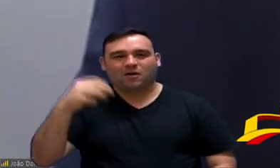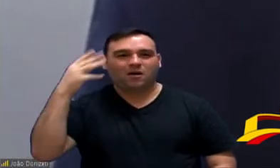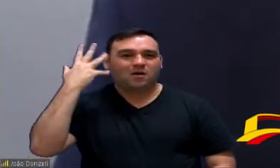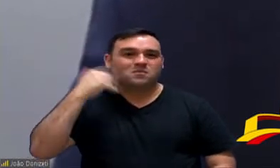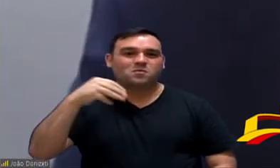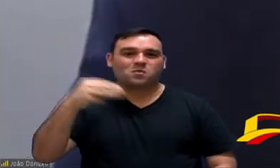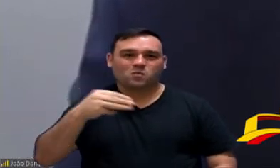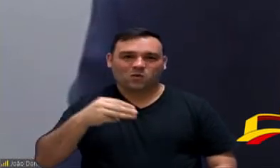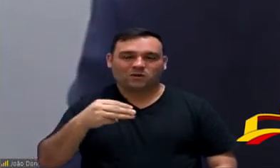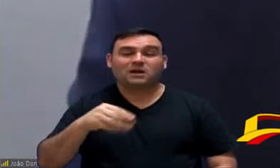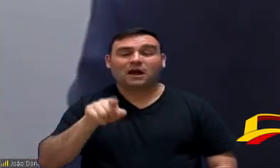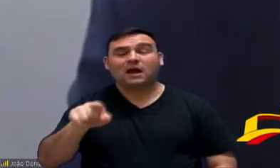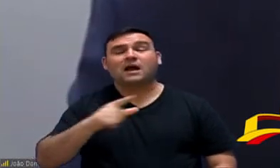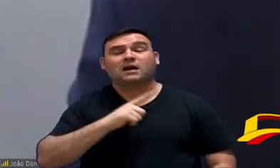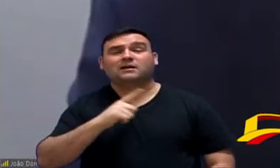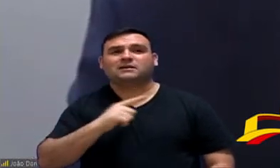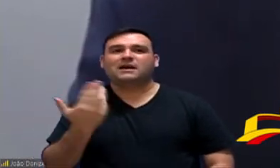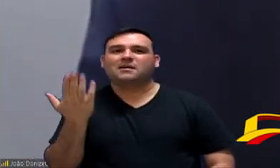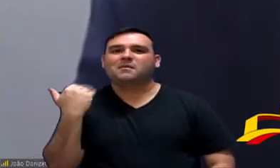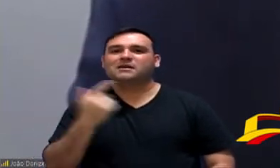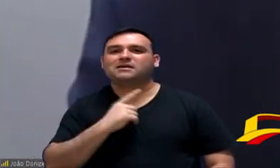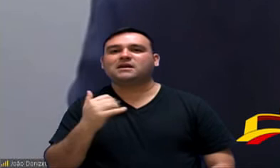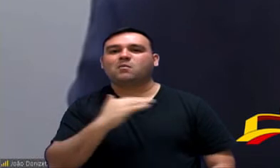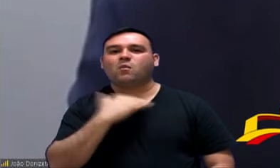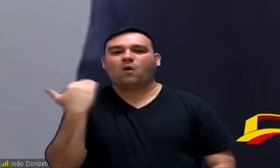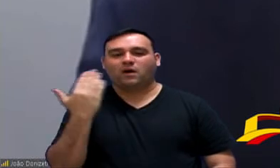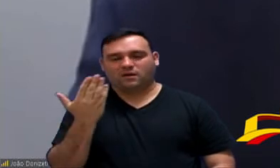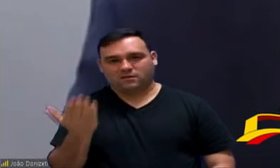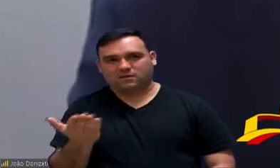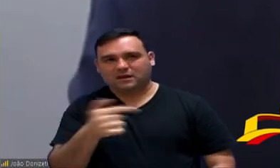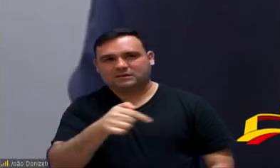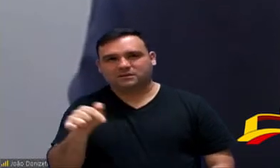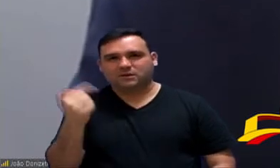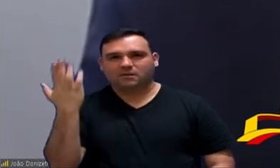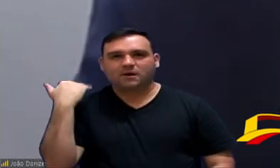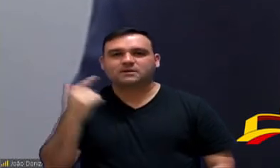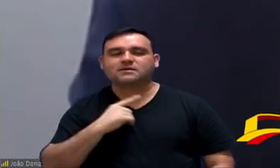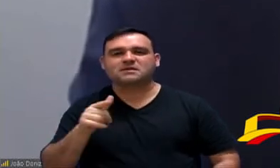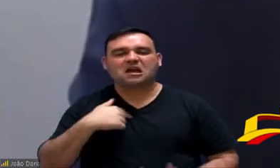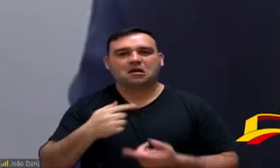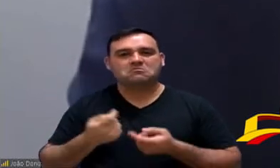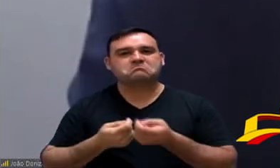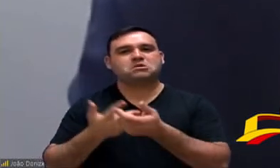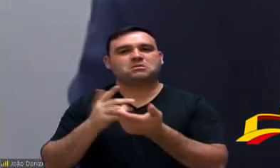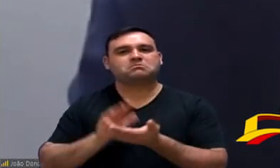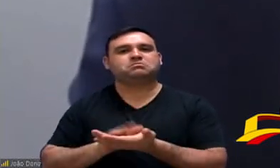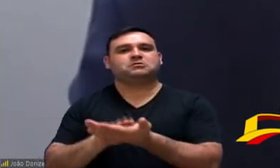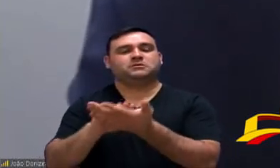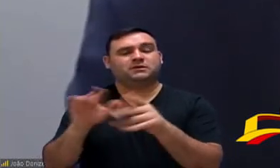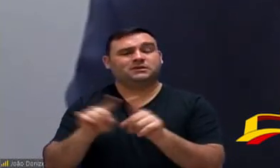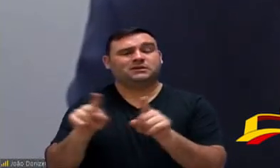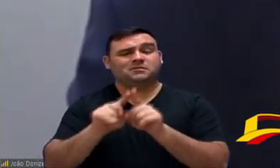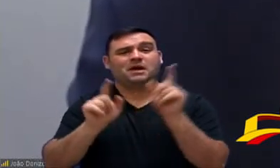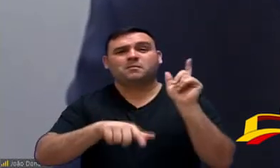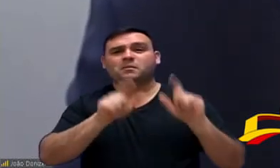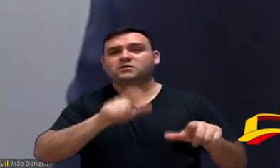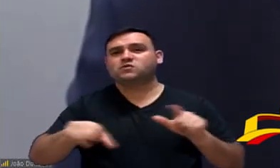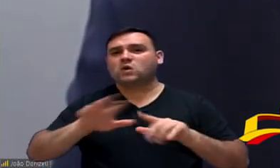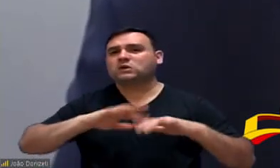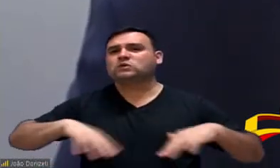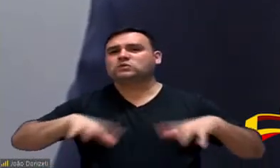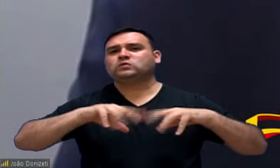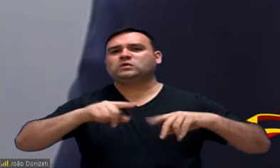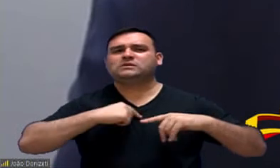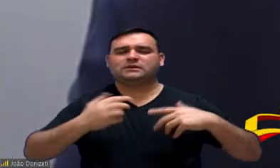dela já era, que fez a passagem para o mundo espiritual essa semana, e que muitas pessoas, todos nós ficamos